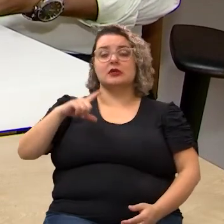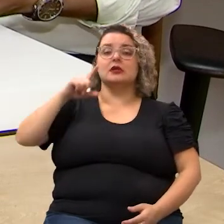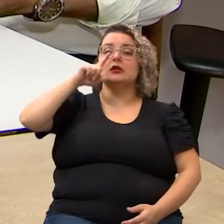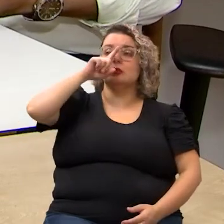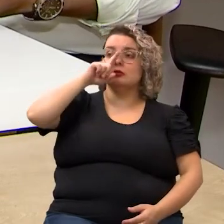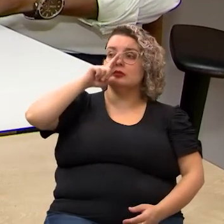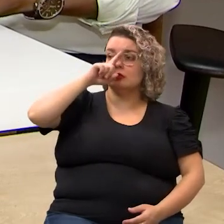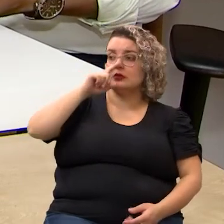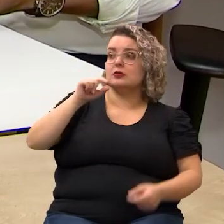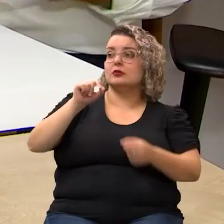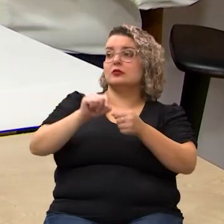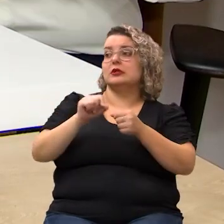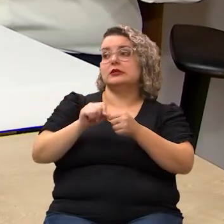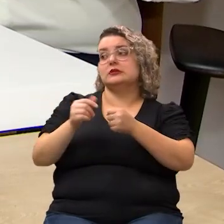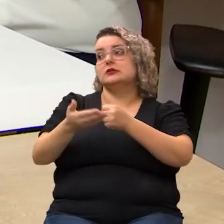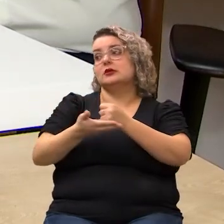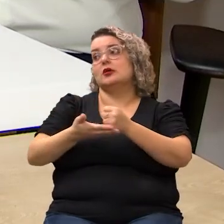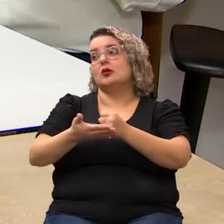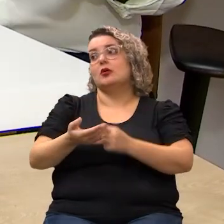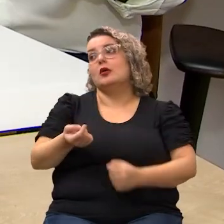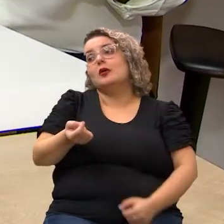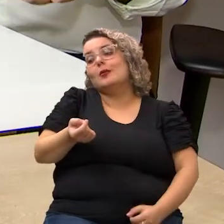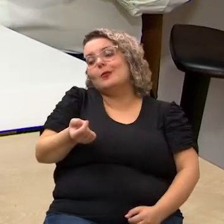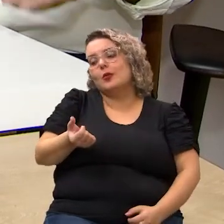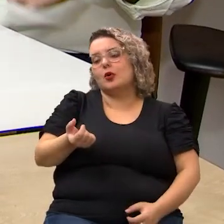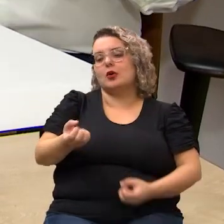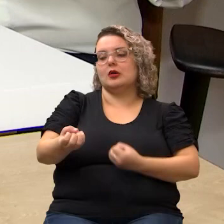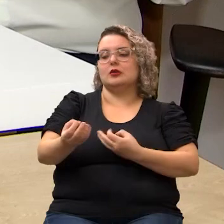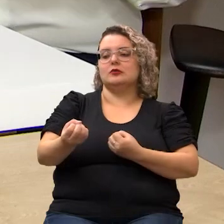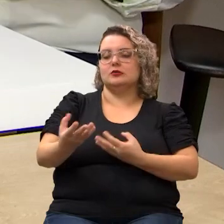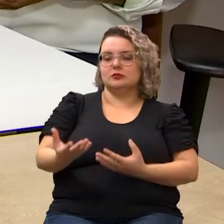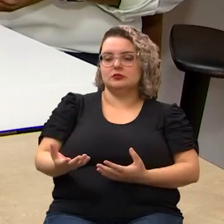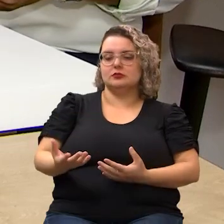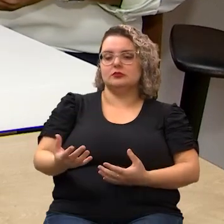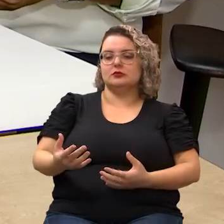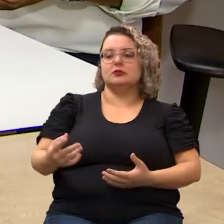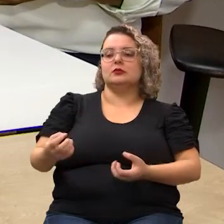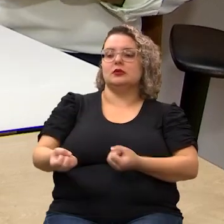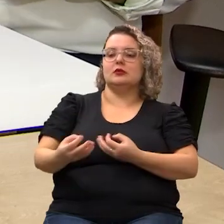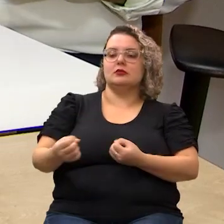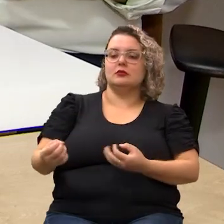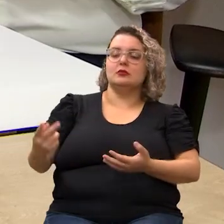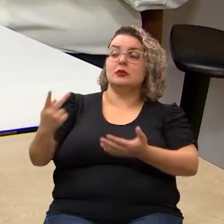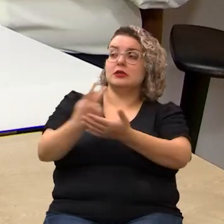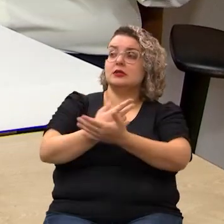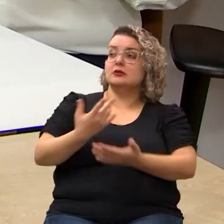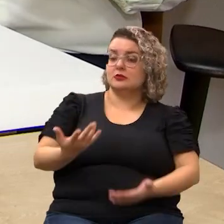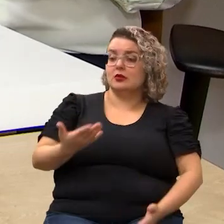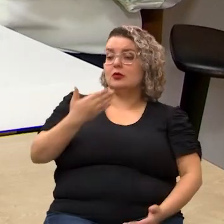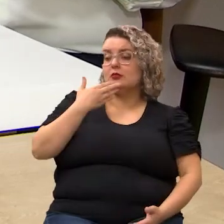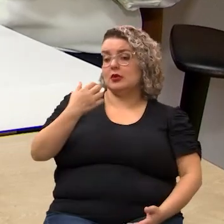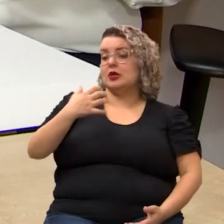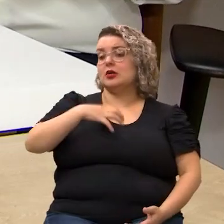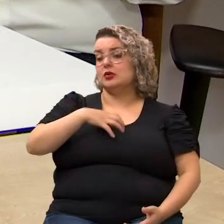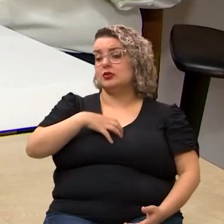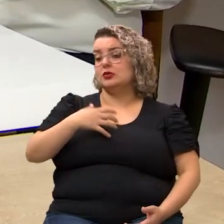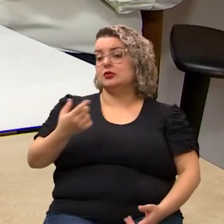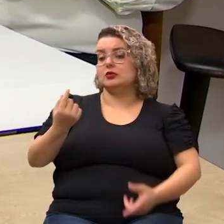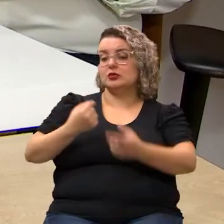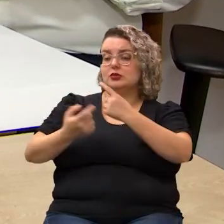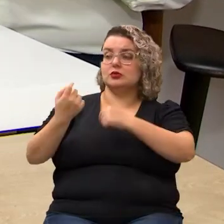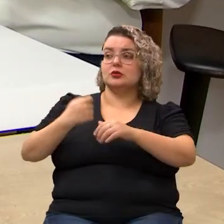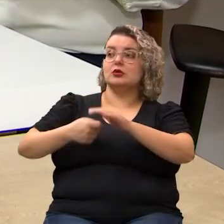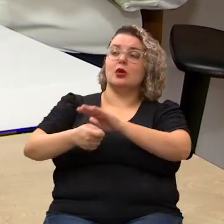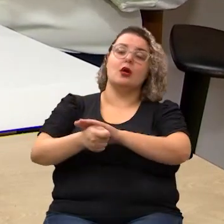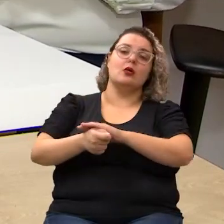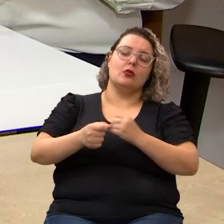risco de fazer isso com base em pouca informação e tomar uma informação errada. Então, a melhor forma de você investir